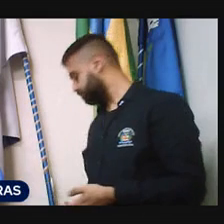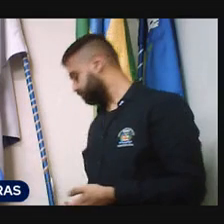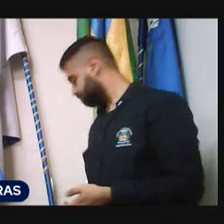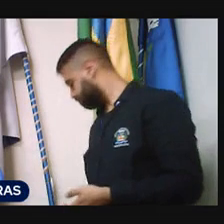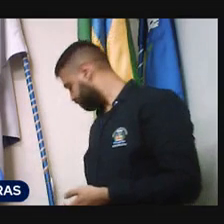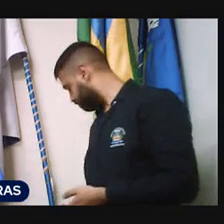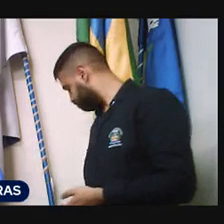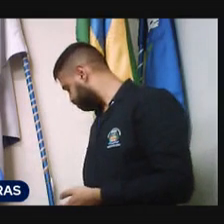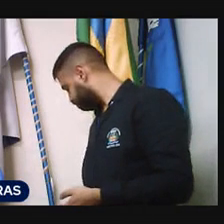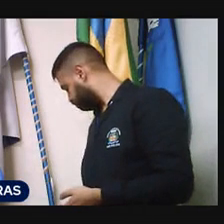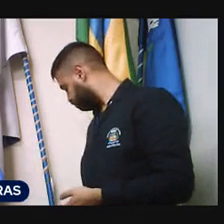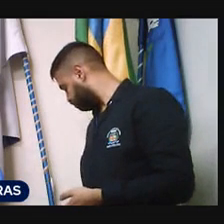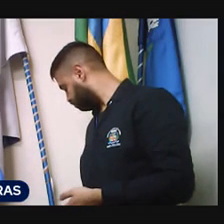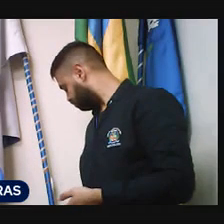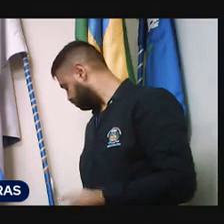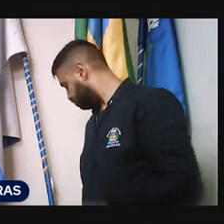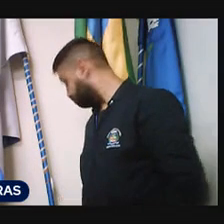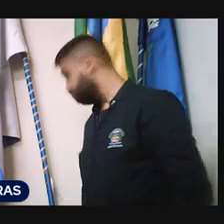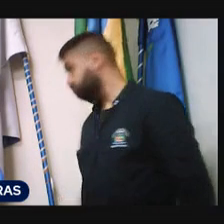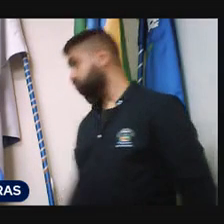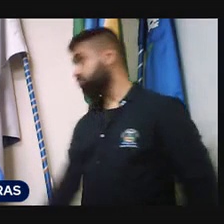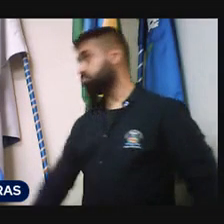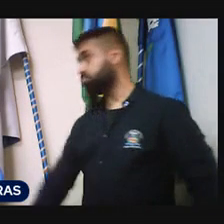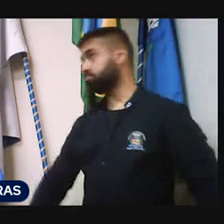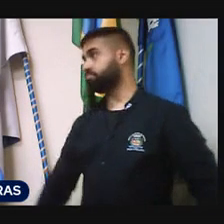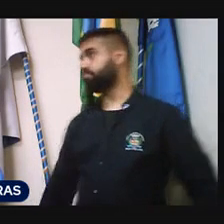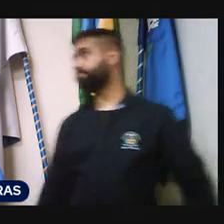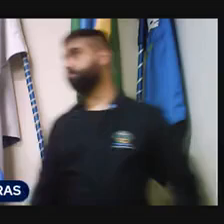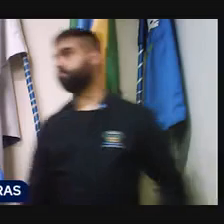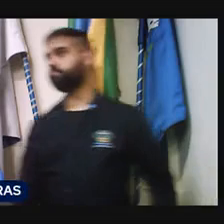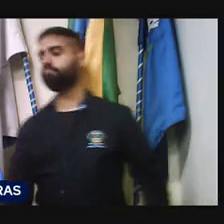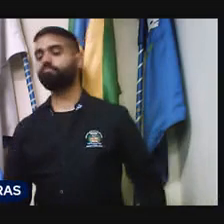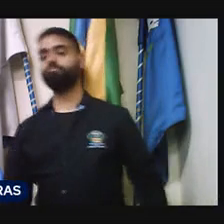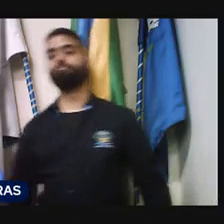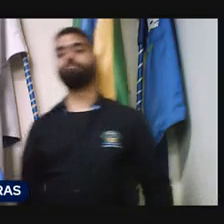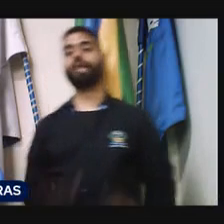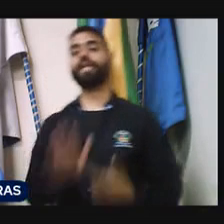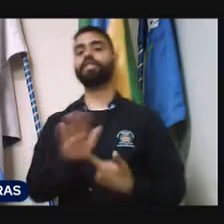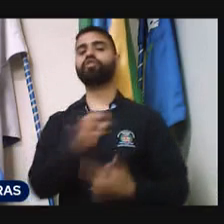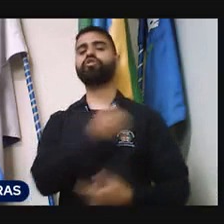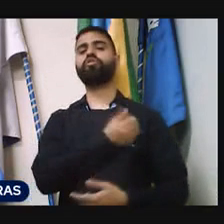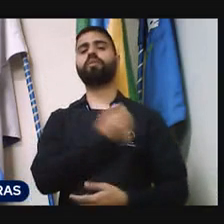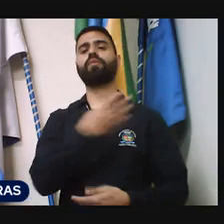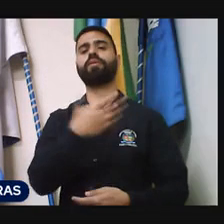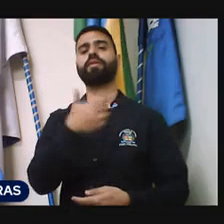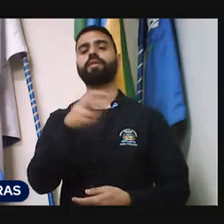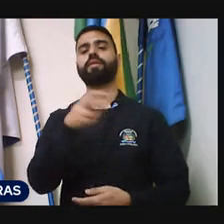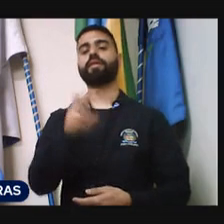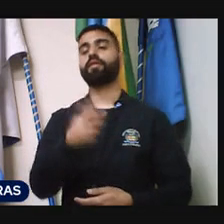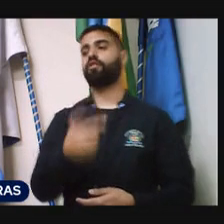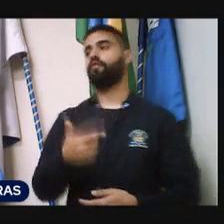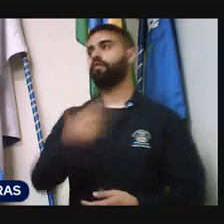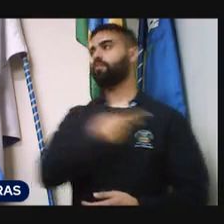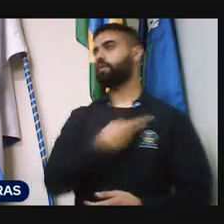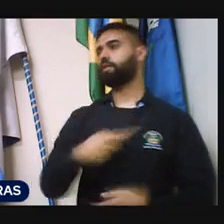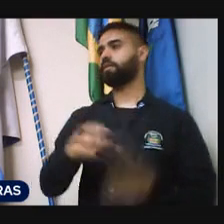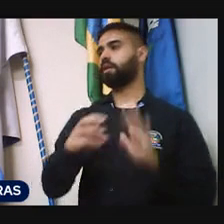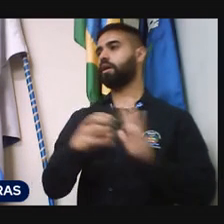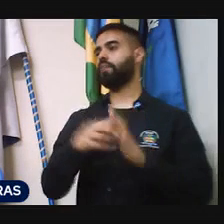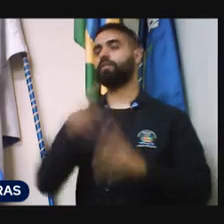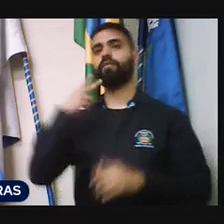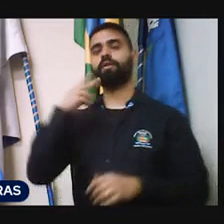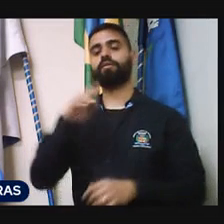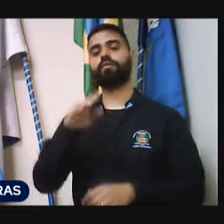a indicação de 1415 de 2021 Excelentíssimo Senhor vice-presidente da Câmara Municipal